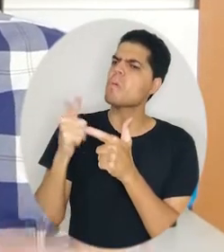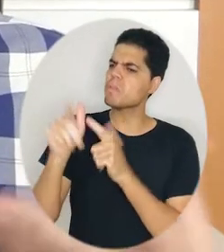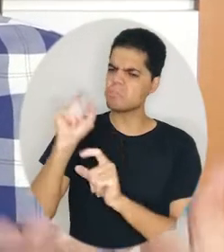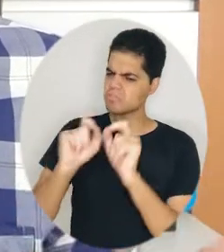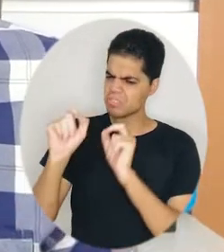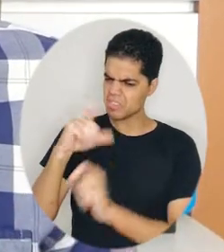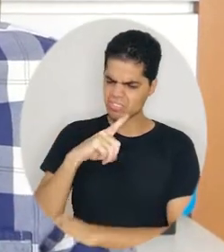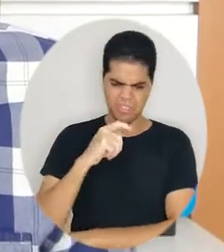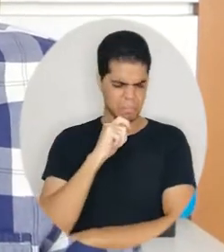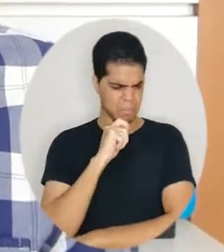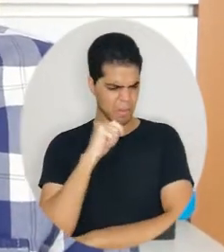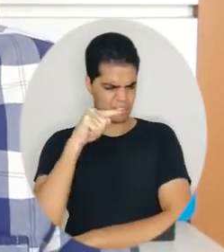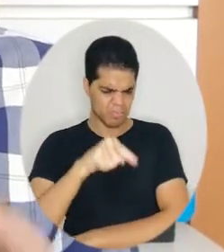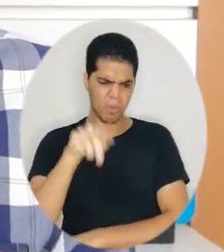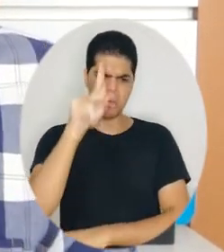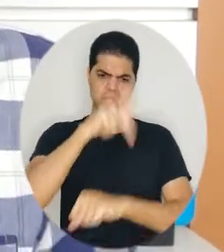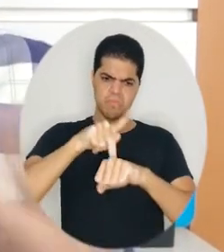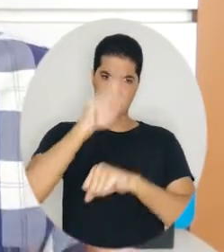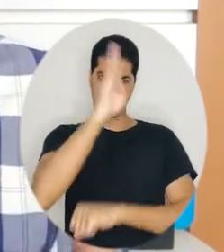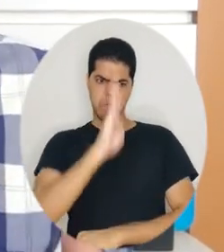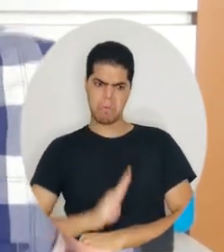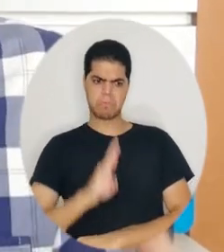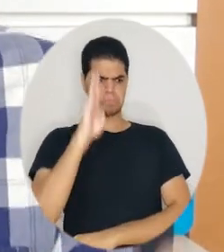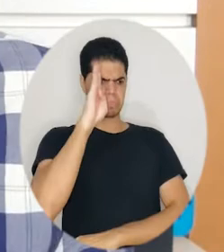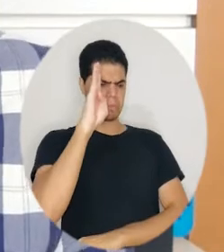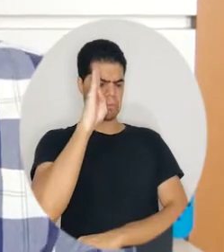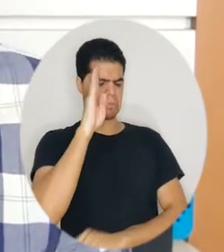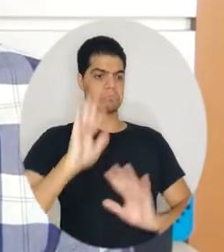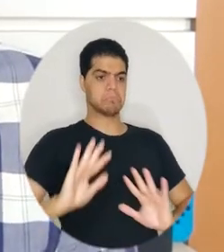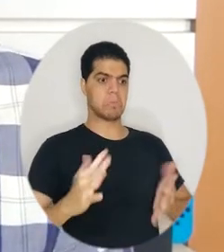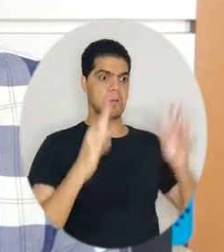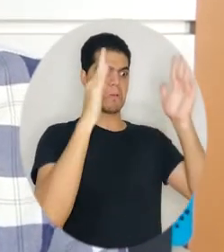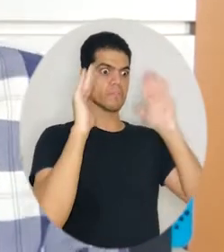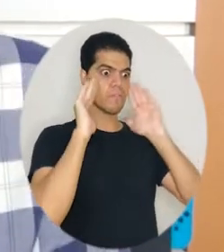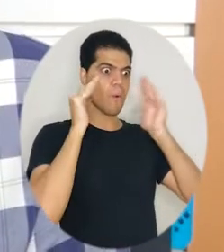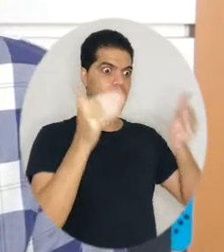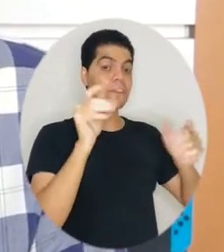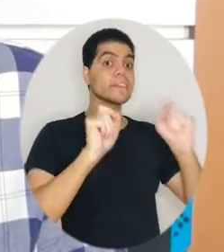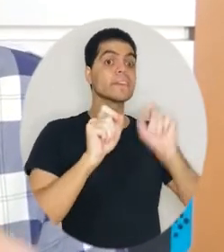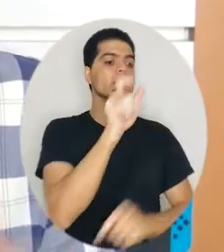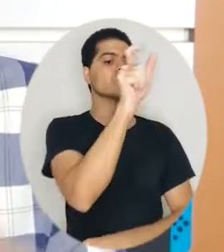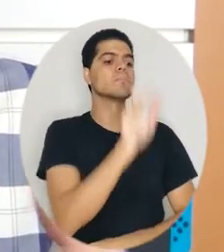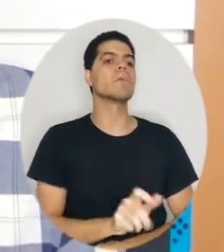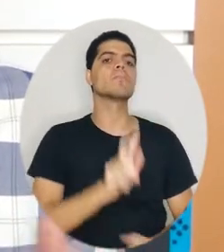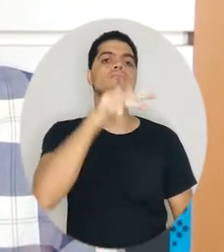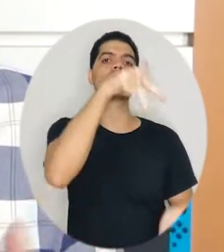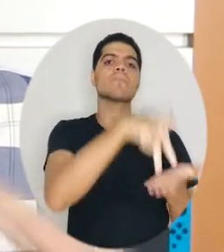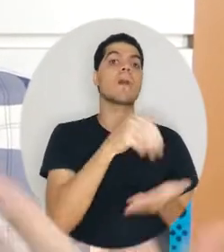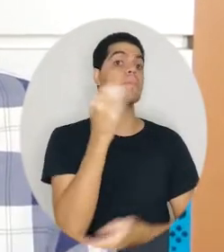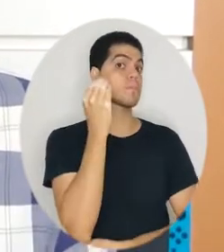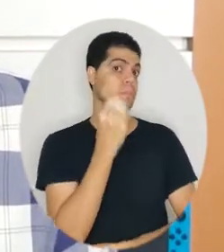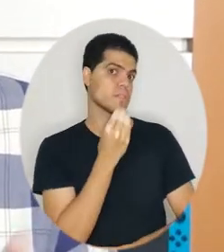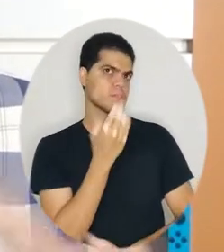comemorar em nível Nacional uma narrativa heróica patriótica focada no Dom Pedro uma vez que nós somos brasileiros nós não deveríamos